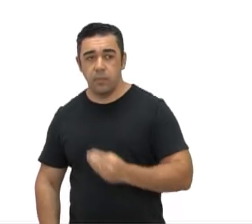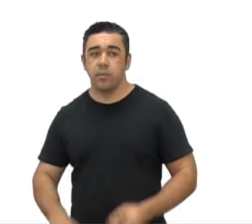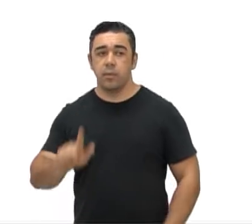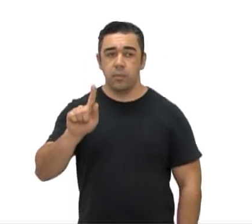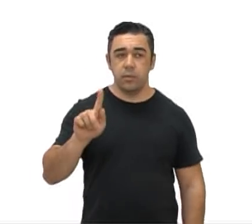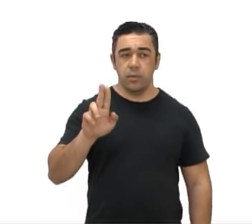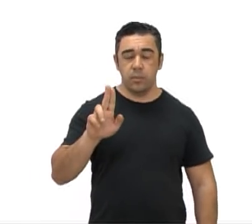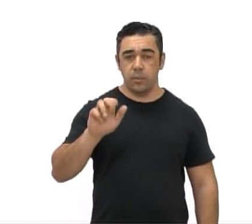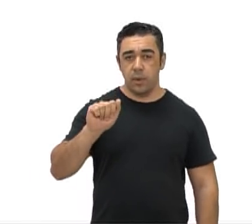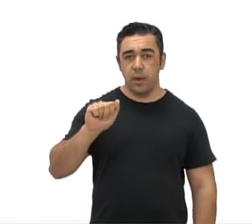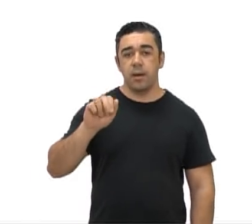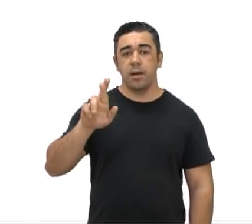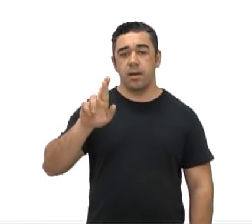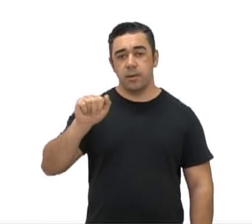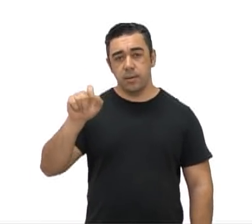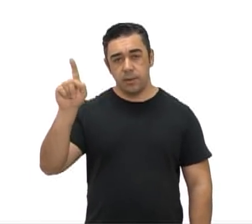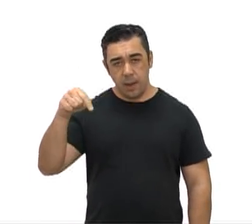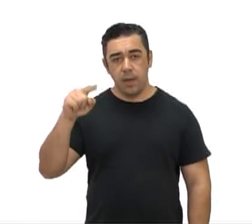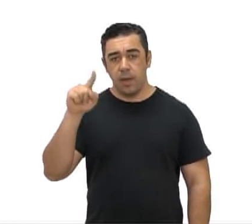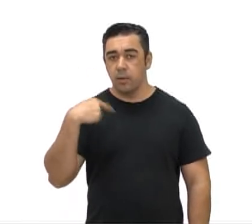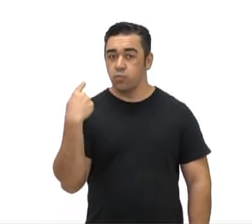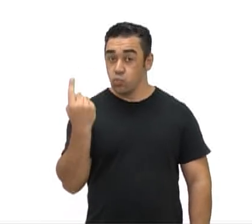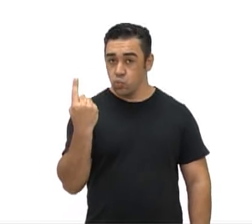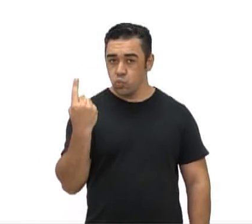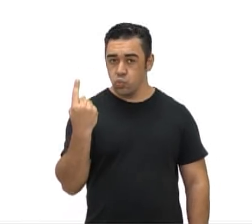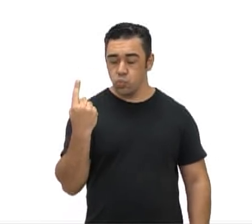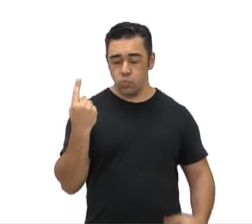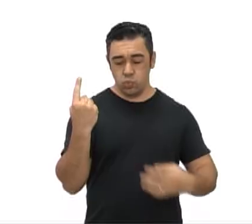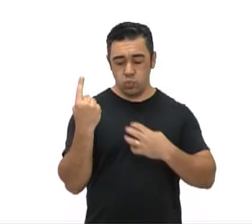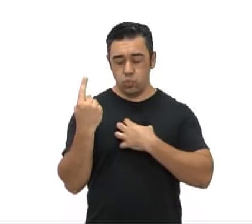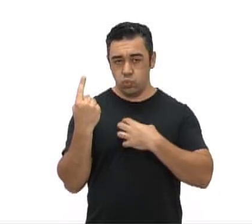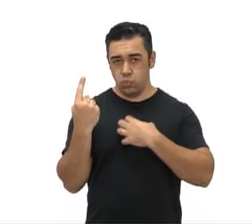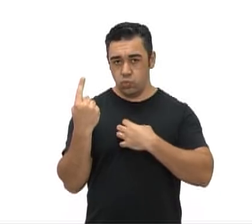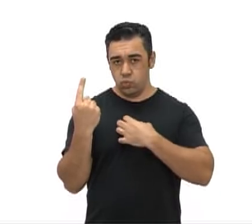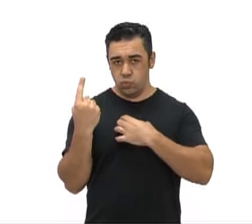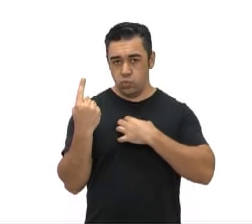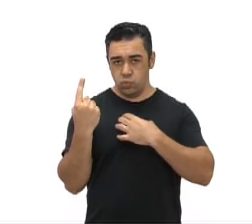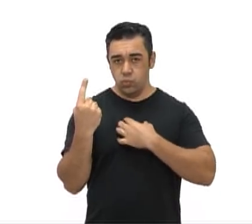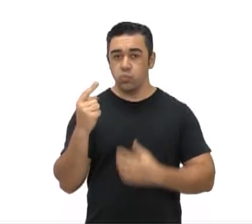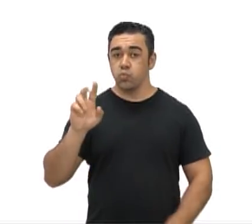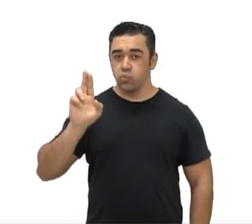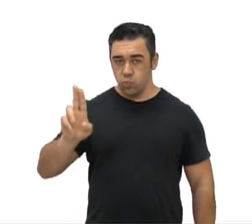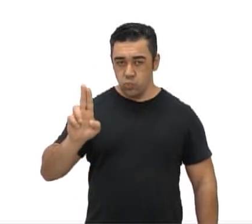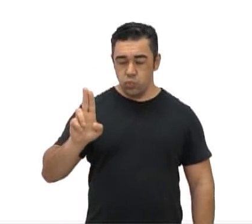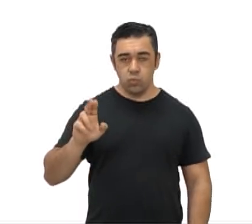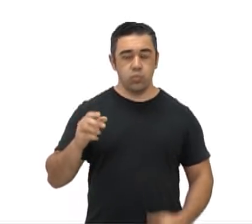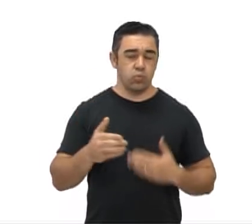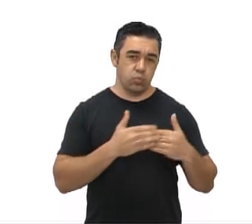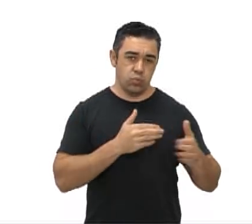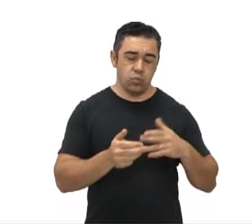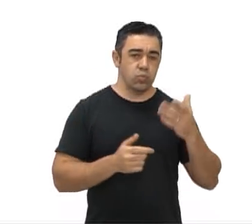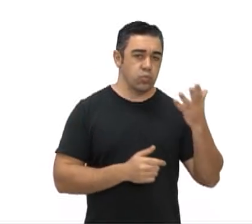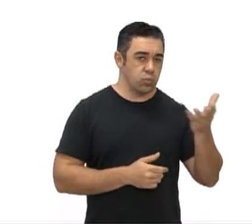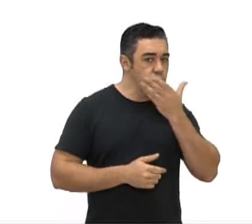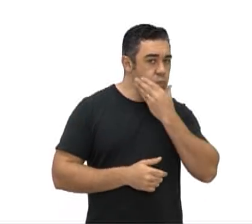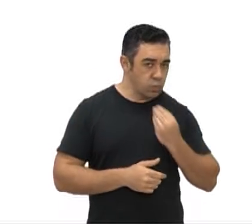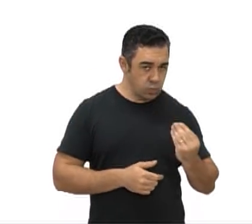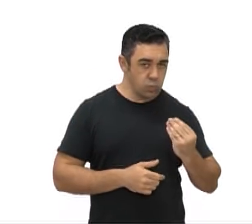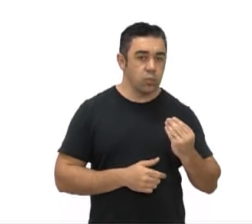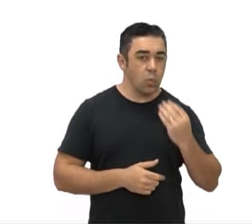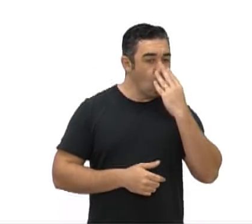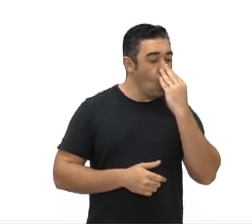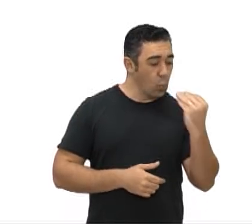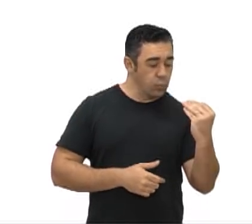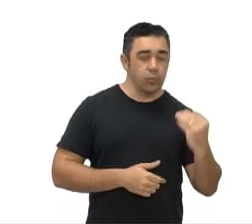um adjetivo uniforme, né? Então, a gente tem que guará é um adjetivo utilizado tanto para lobo, no masculino, quanto